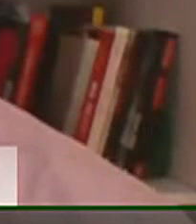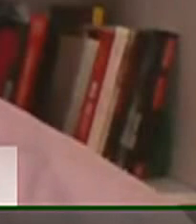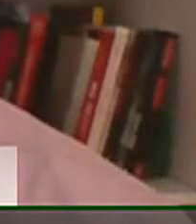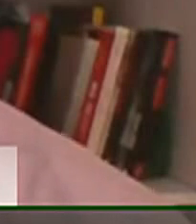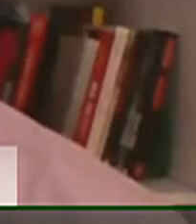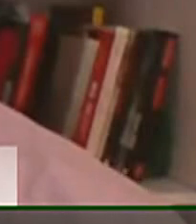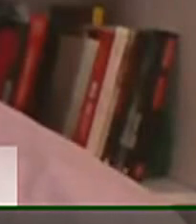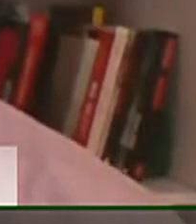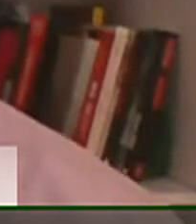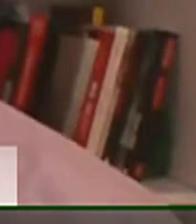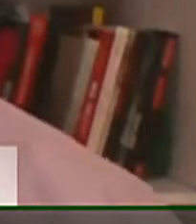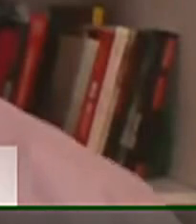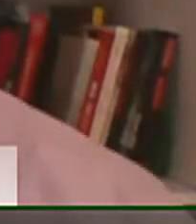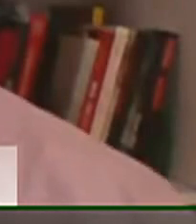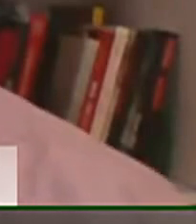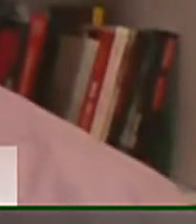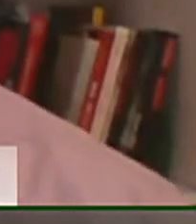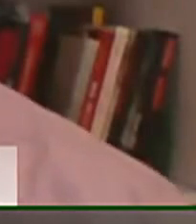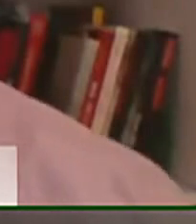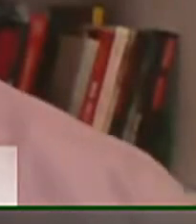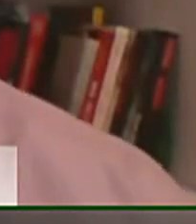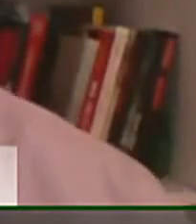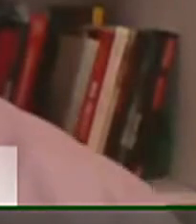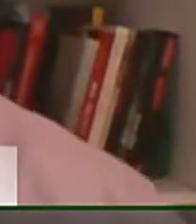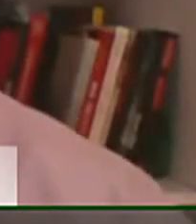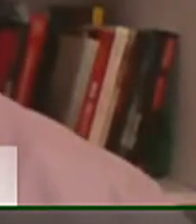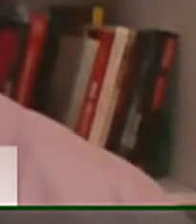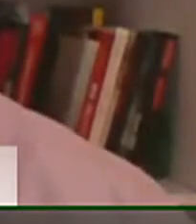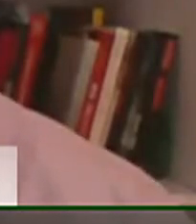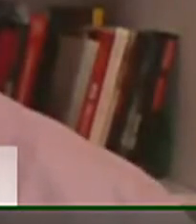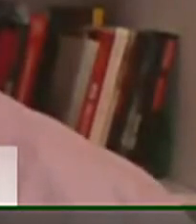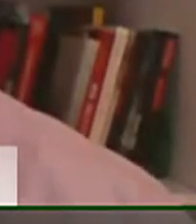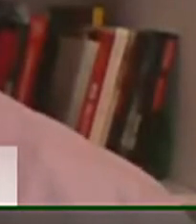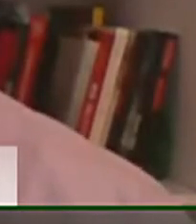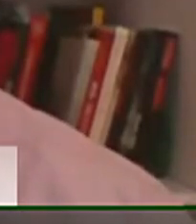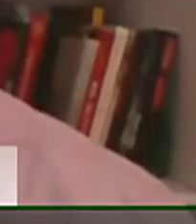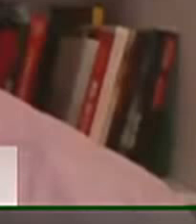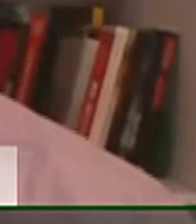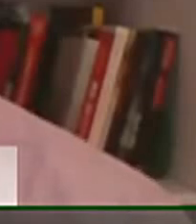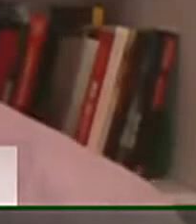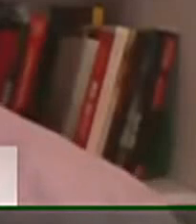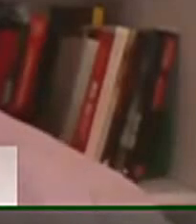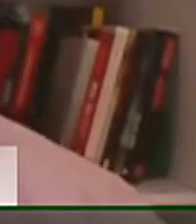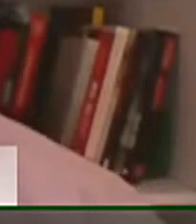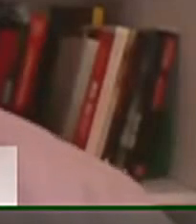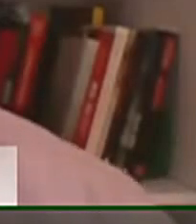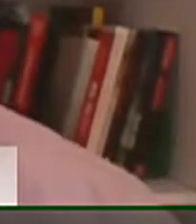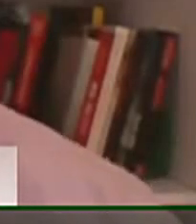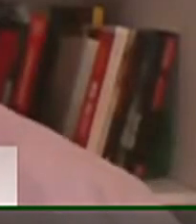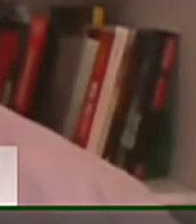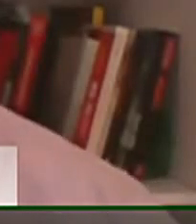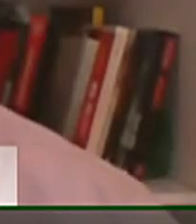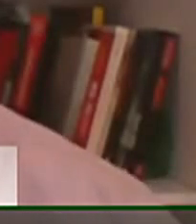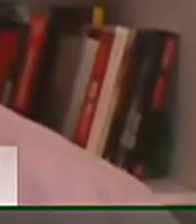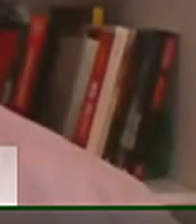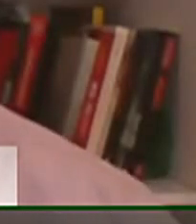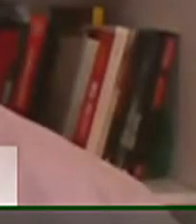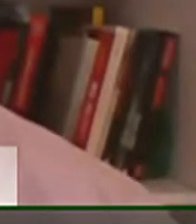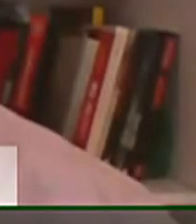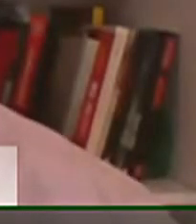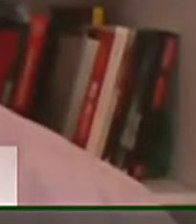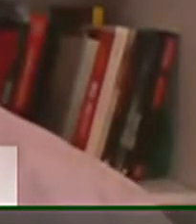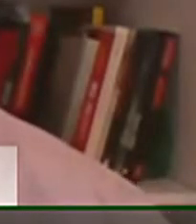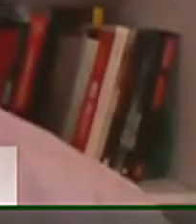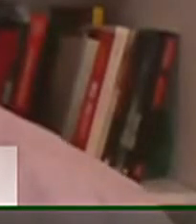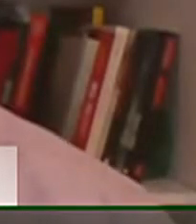que é uma empresa jovem, ainda distante de atingir a sua maturidade, né? Considerando que o setor de atuação